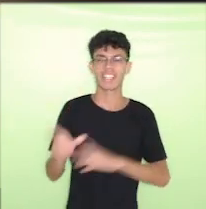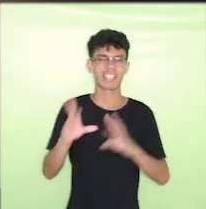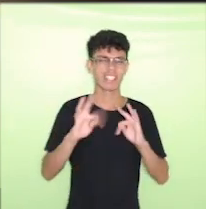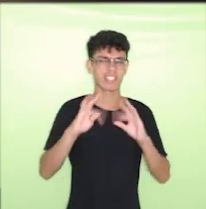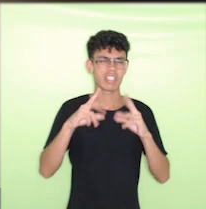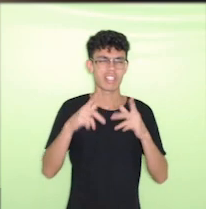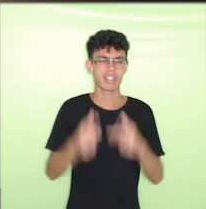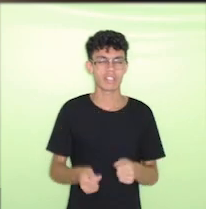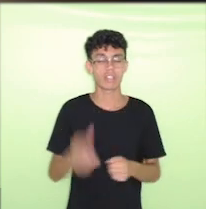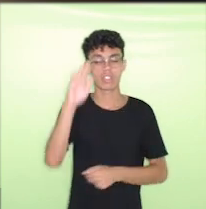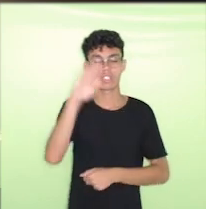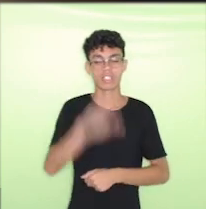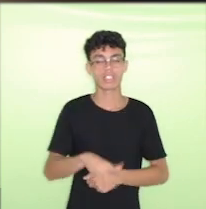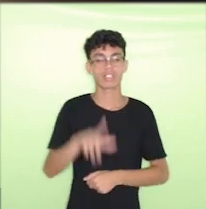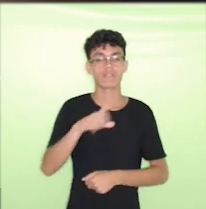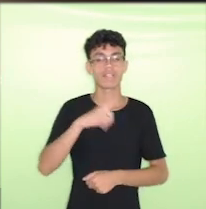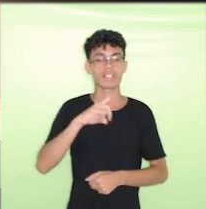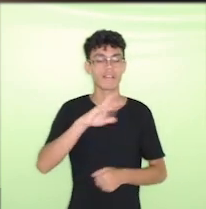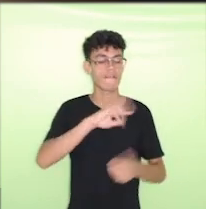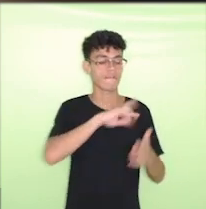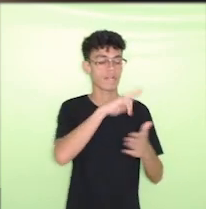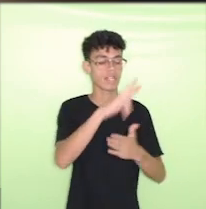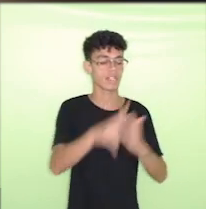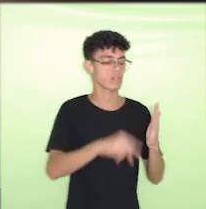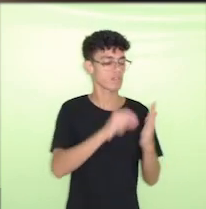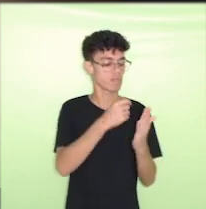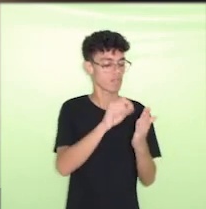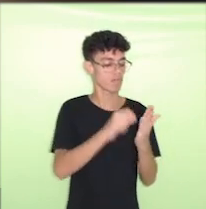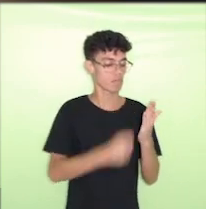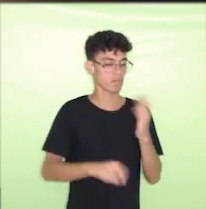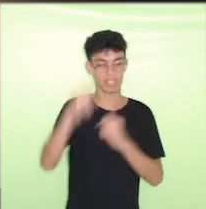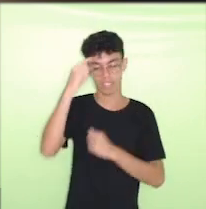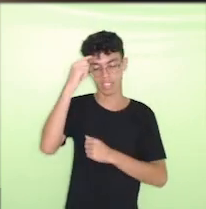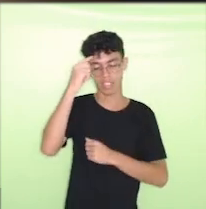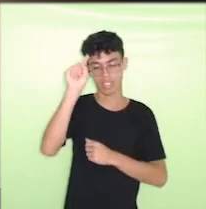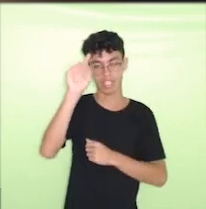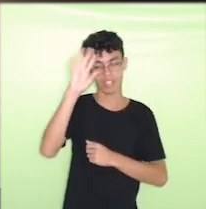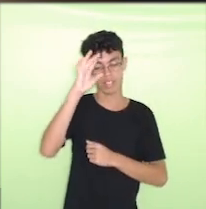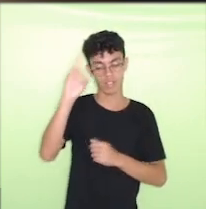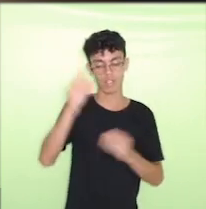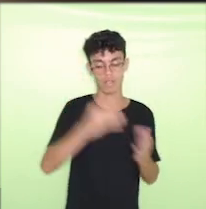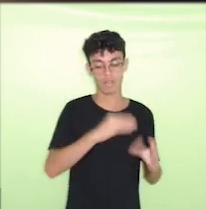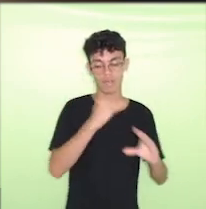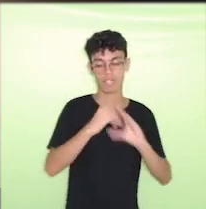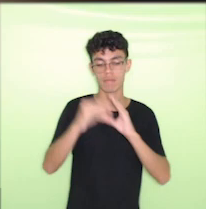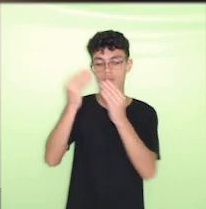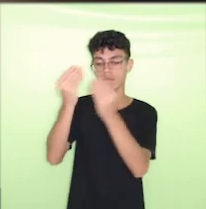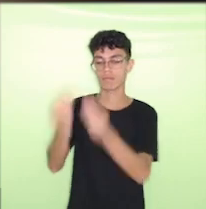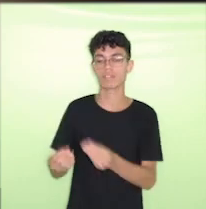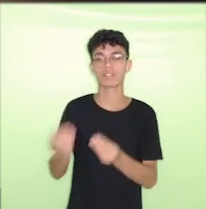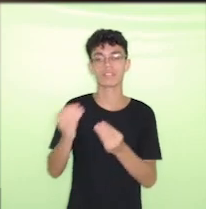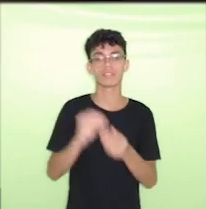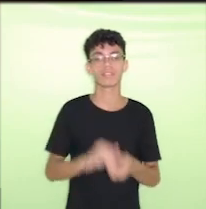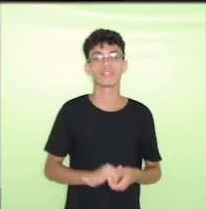tardes, uma exposição completa das ideias daquele dia. Um pirilampo